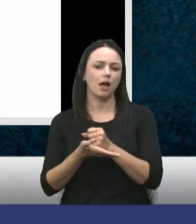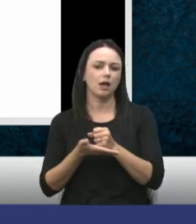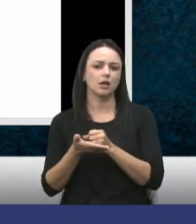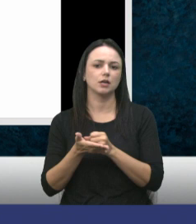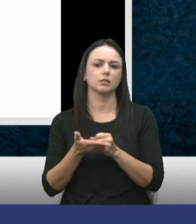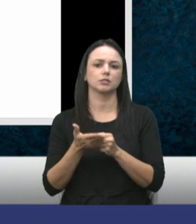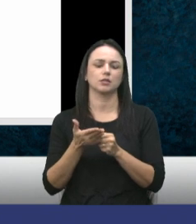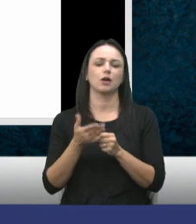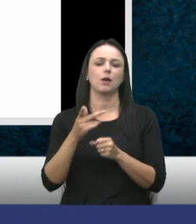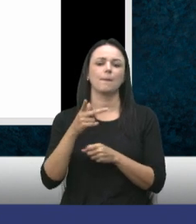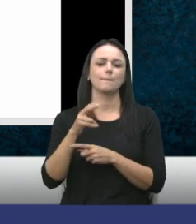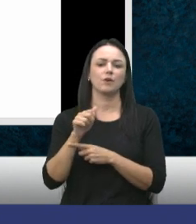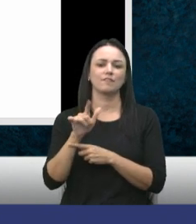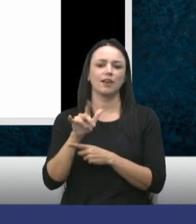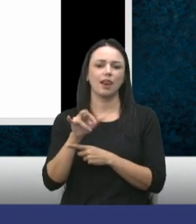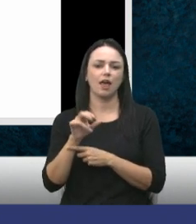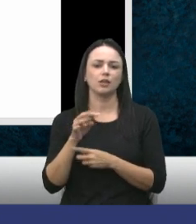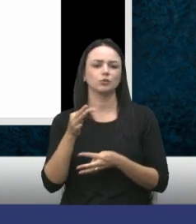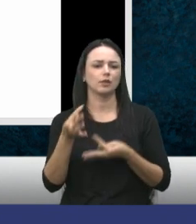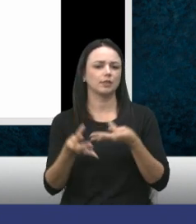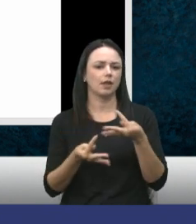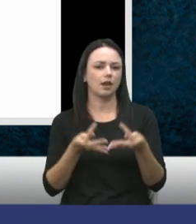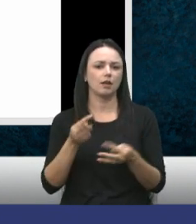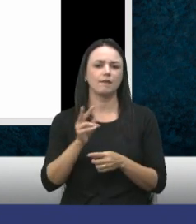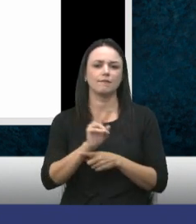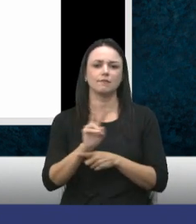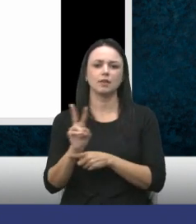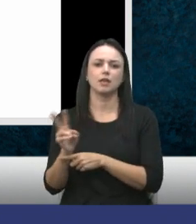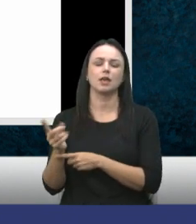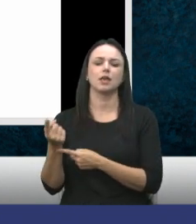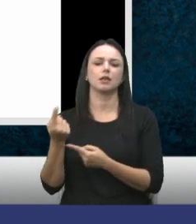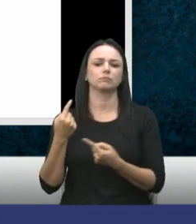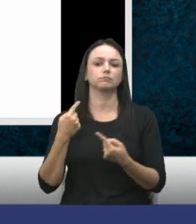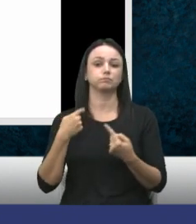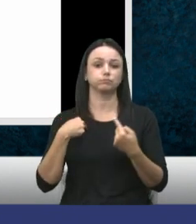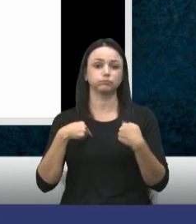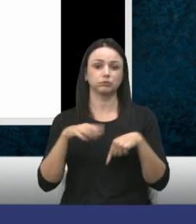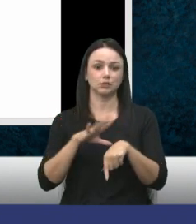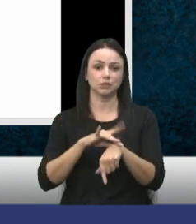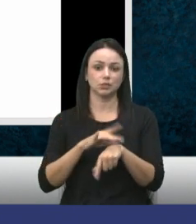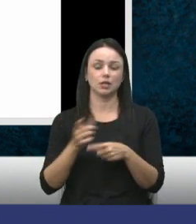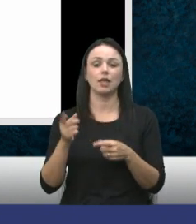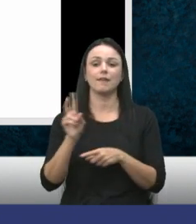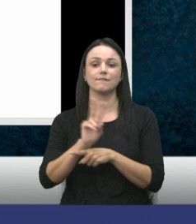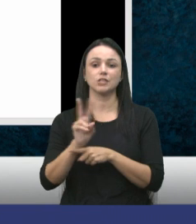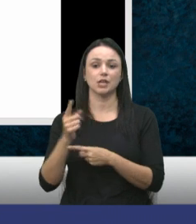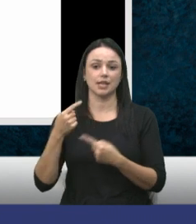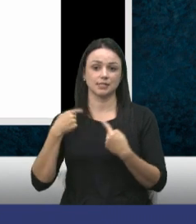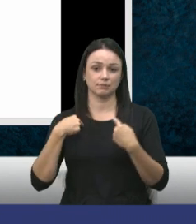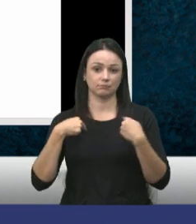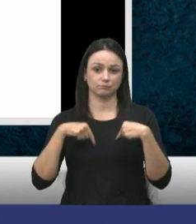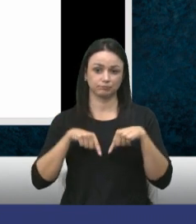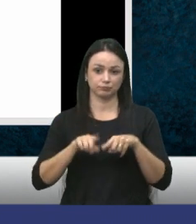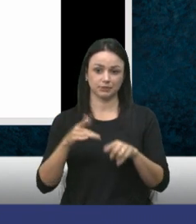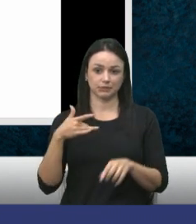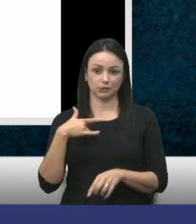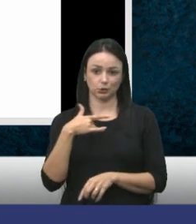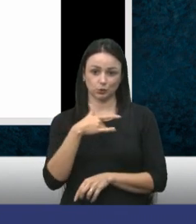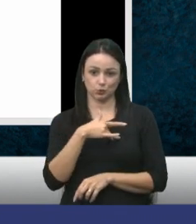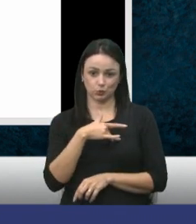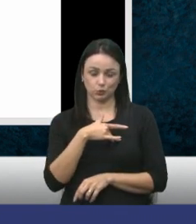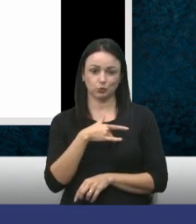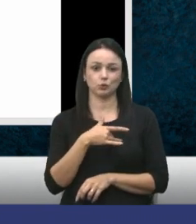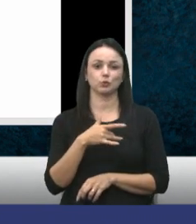profilático e terapêutico, vigilância epidemiológica e vigilância sanitária. Total, então,